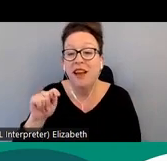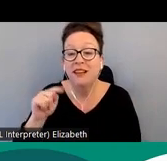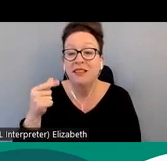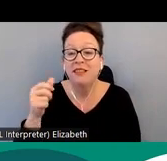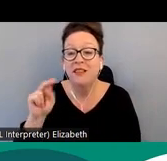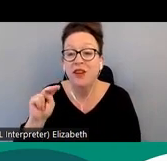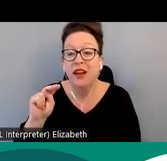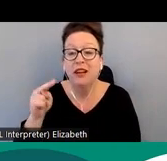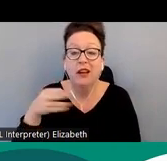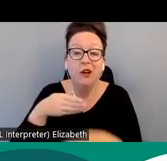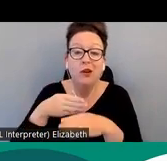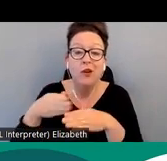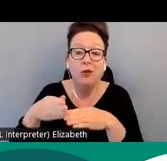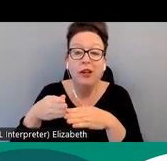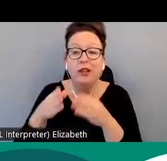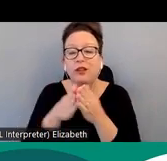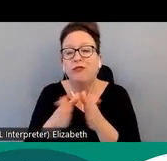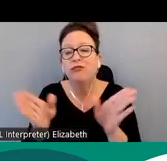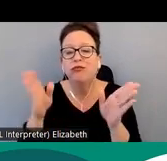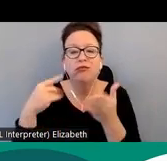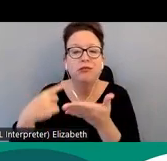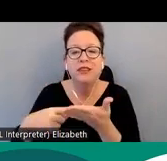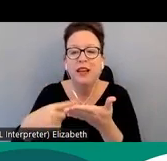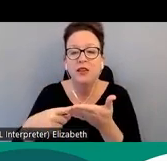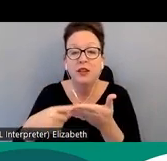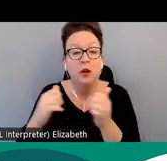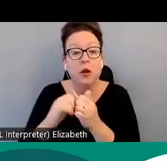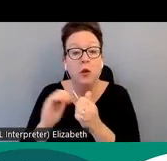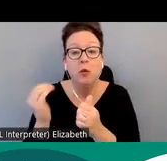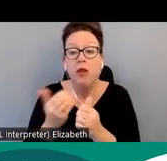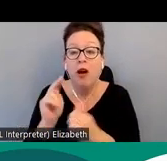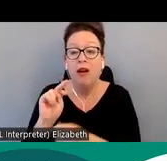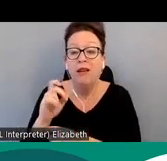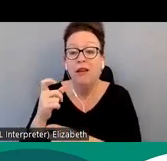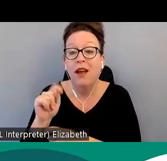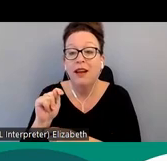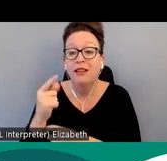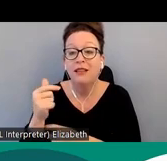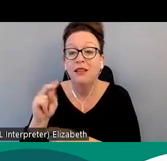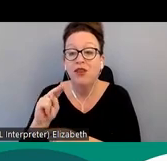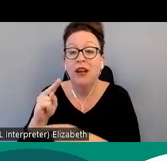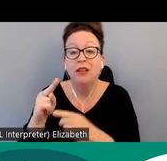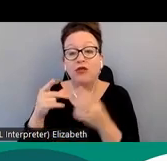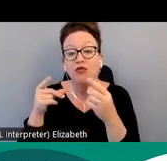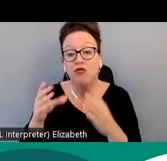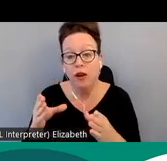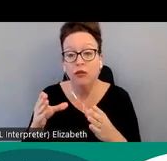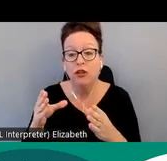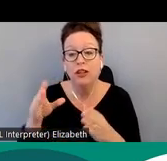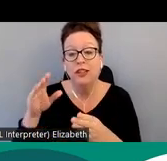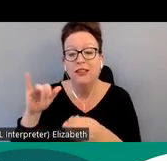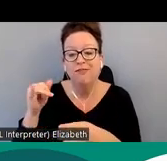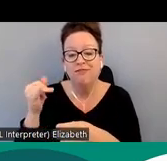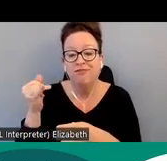with our NextGen Strategic Director, Michelle Banks. Please mute yourself if you haven't